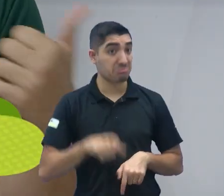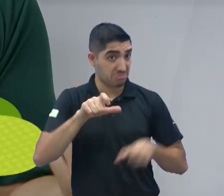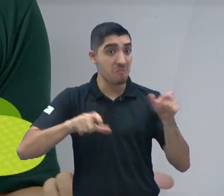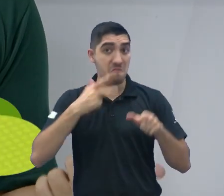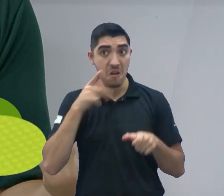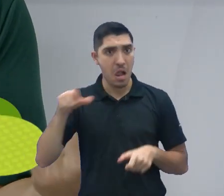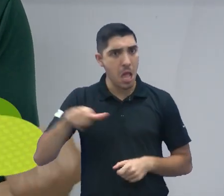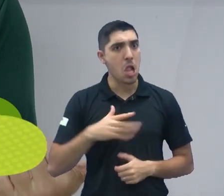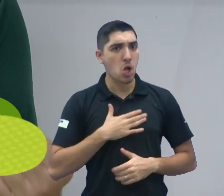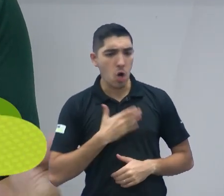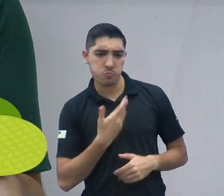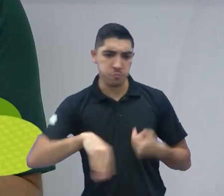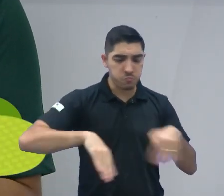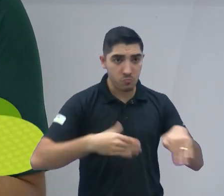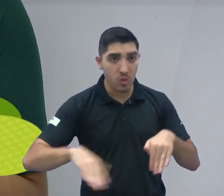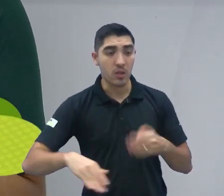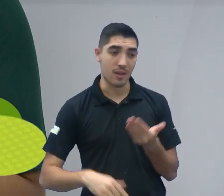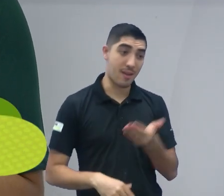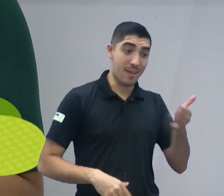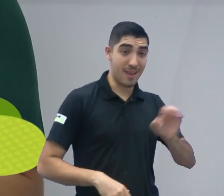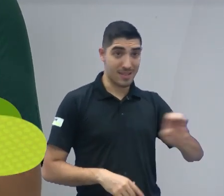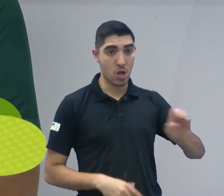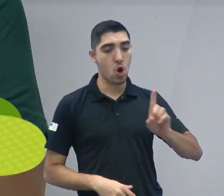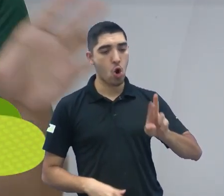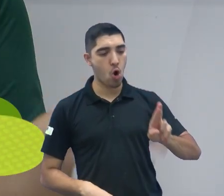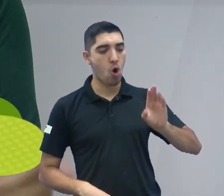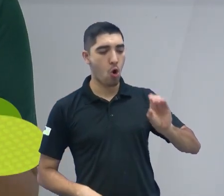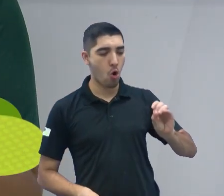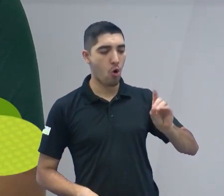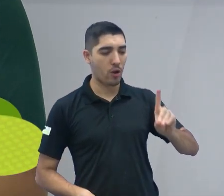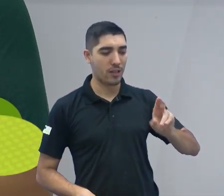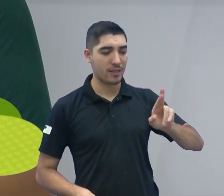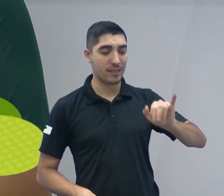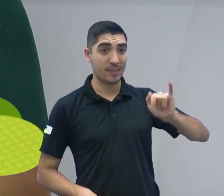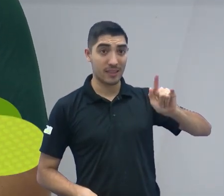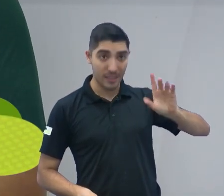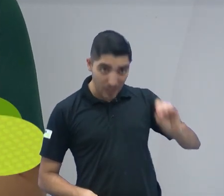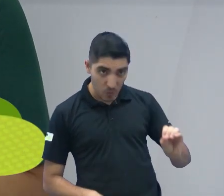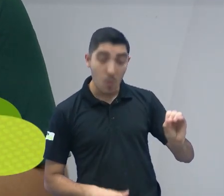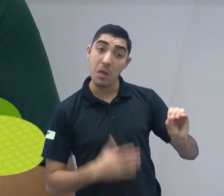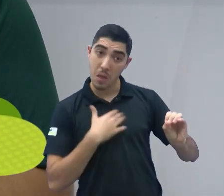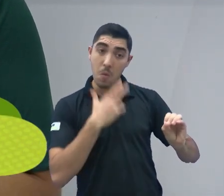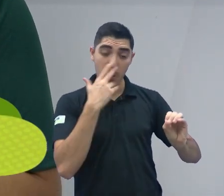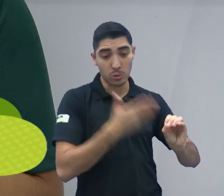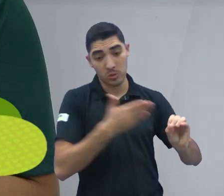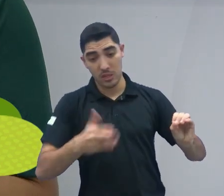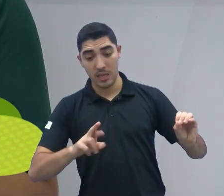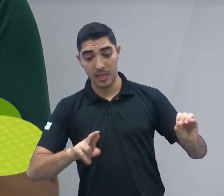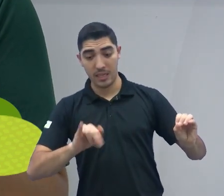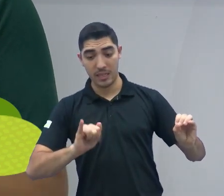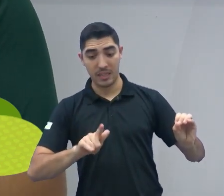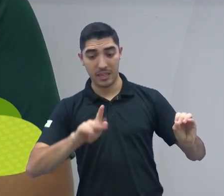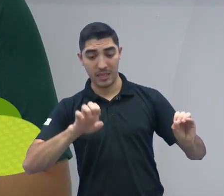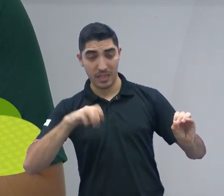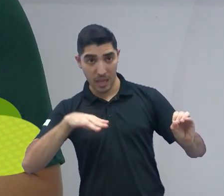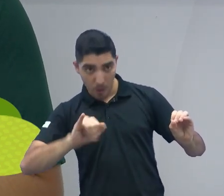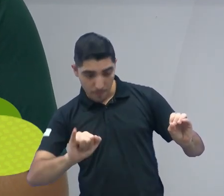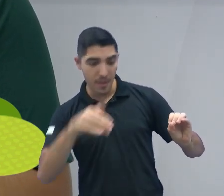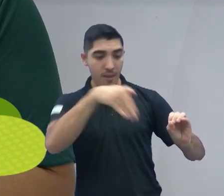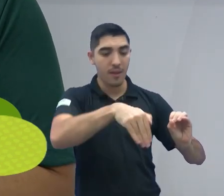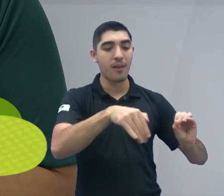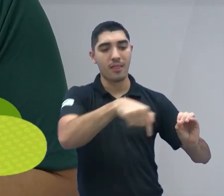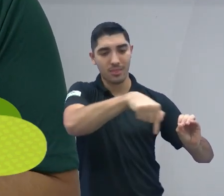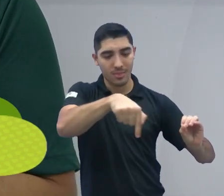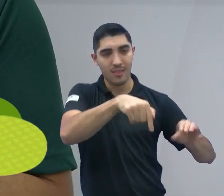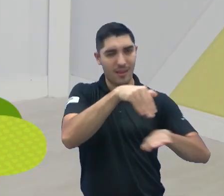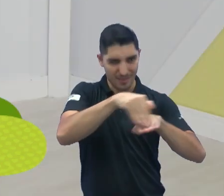pela esquerda, Rodrigo Carioca e centralizado Clecione. Eu apostaria nesse ataque se o Marelli apostar no 4-3-3. Talvez esse seja o ataque